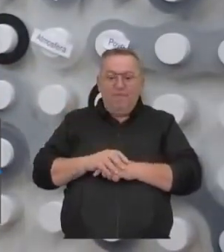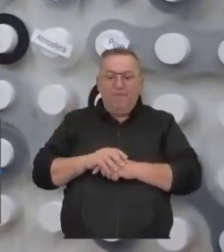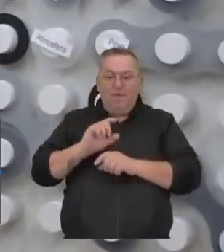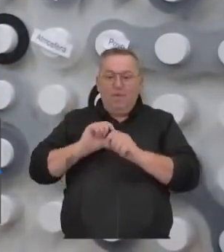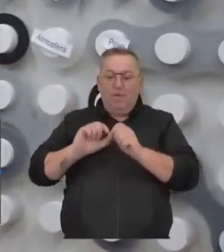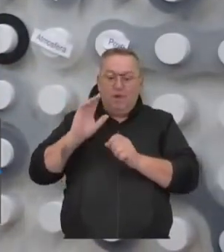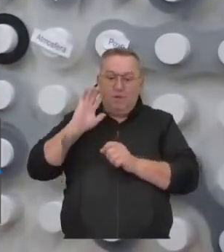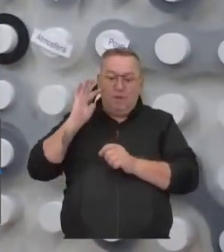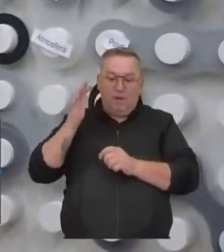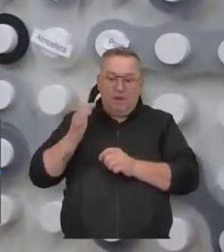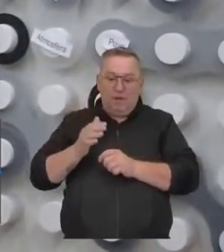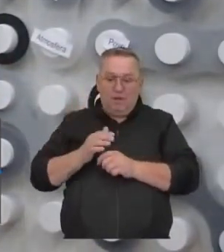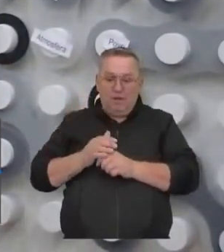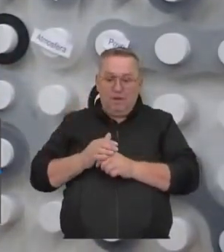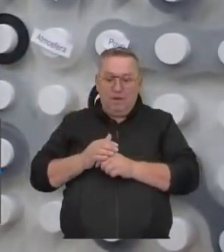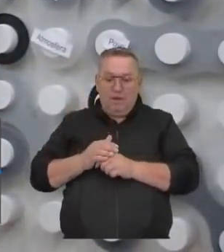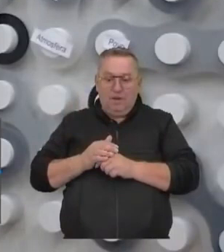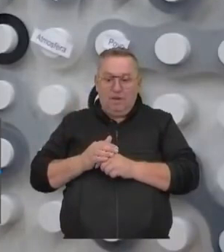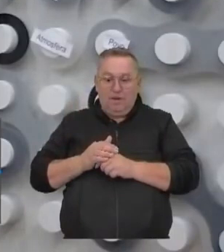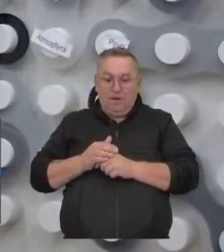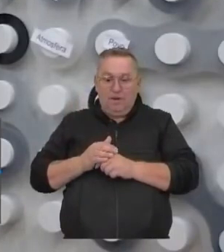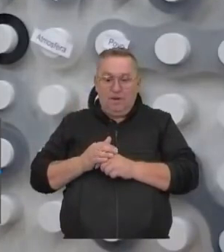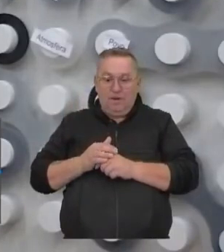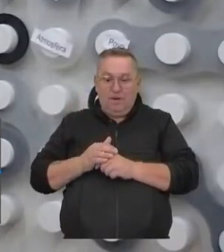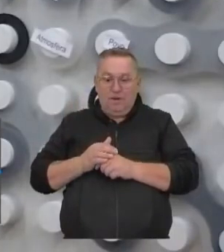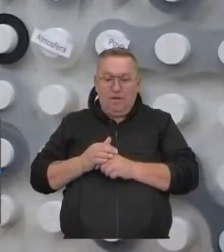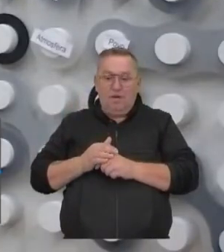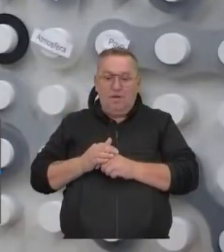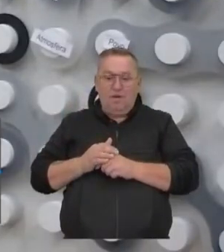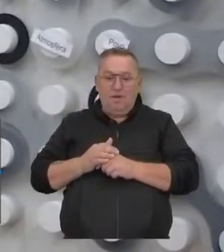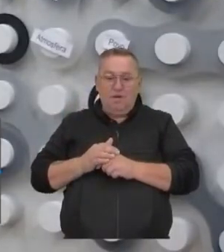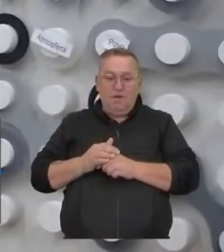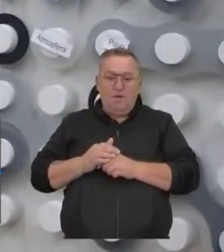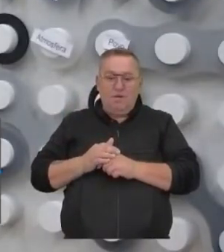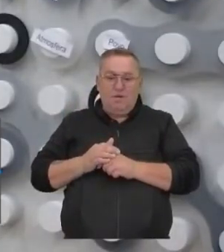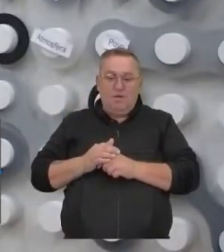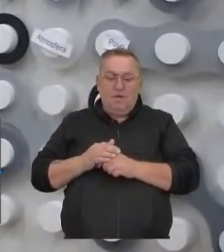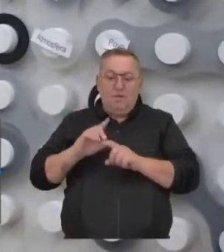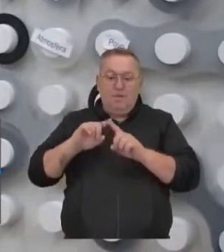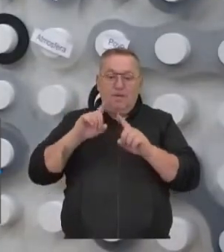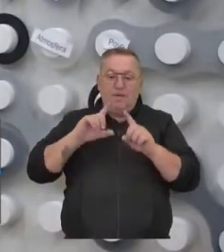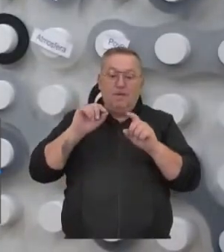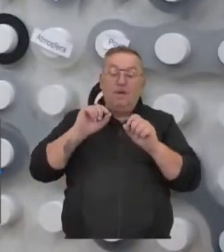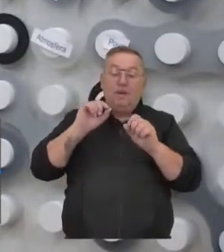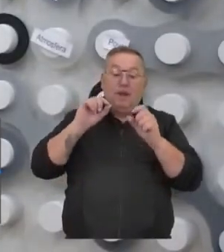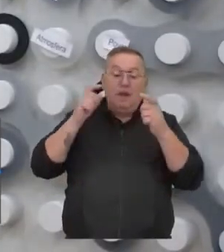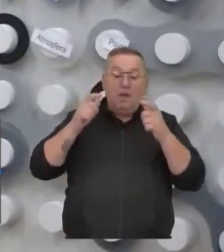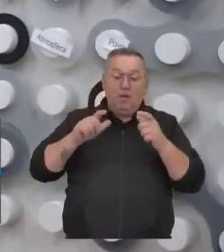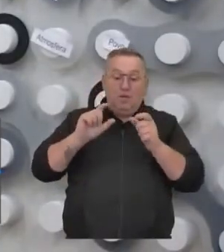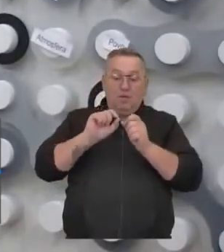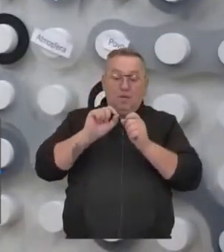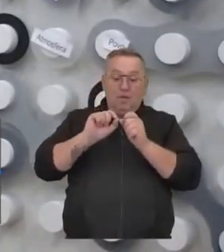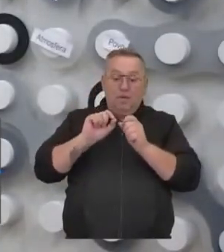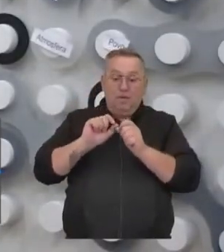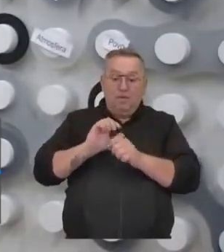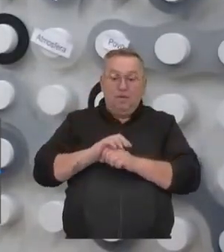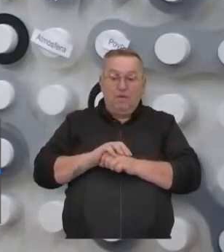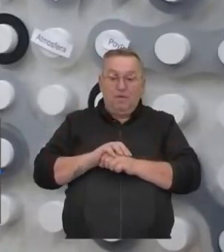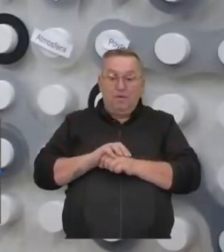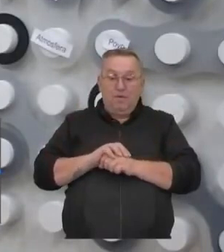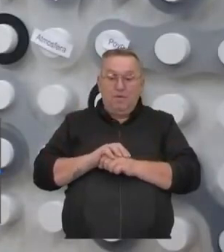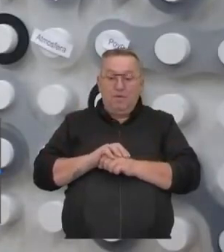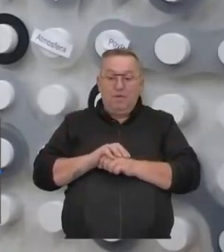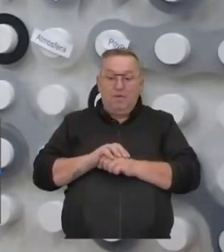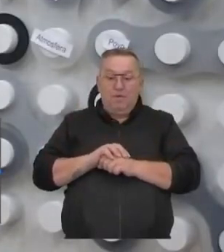que acontece, né? Pode colar lá, Janaína? Pode. Olha só, esse estado, ele fica aqui, ó, dentro do